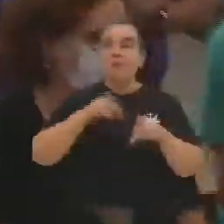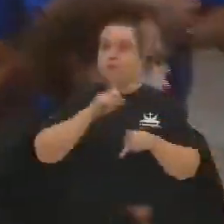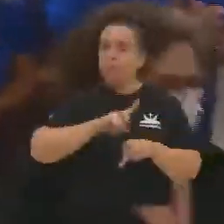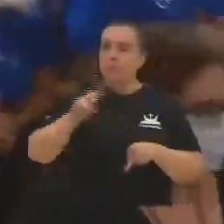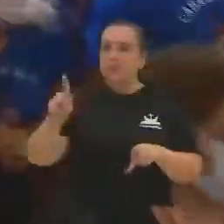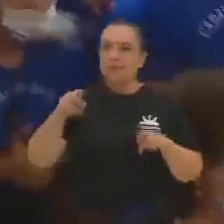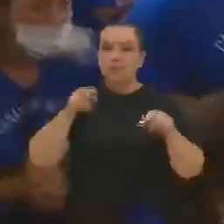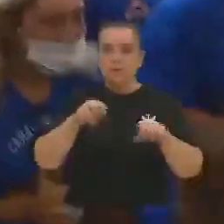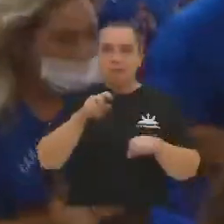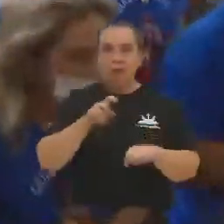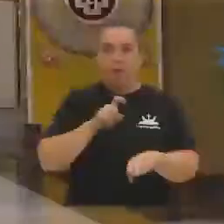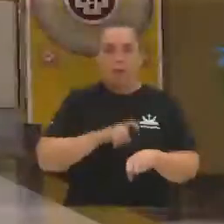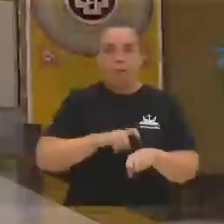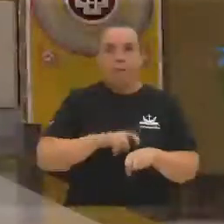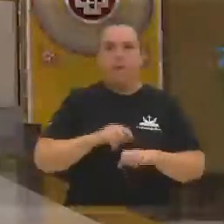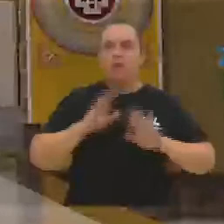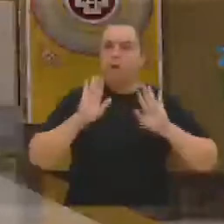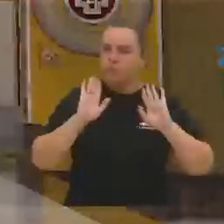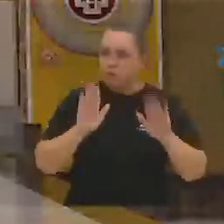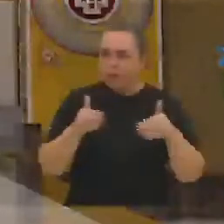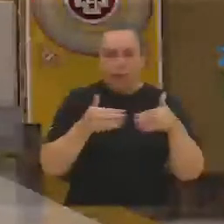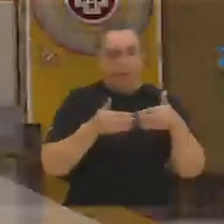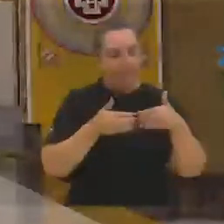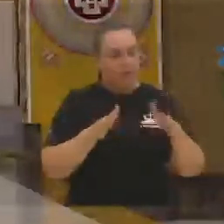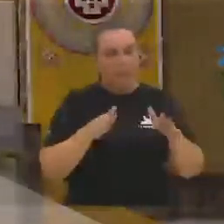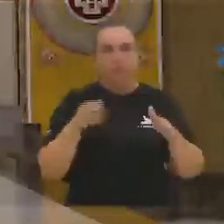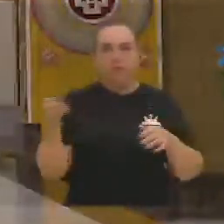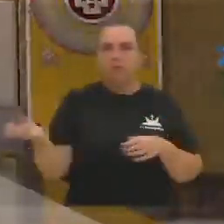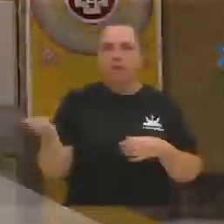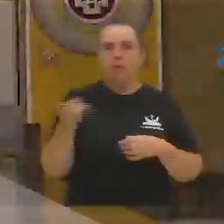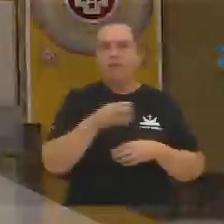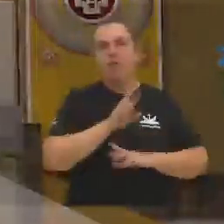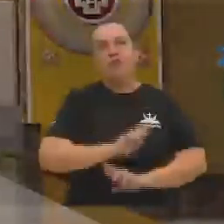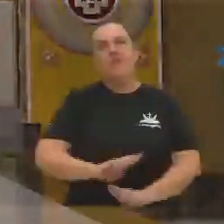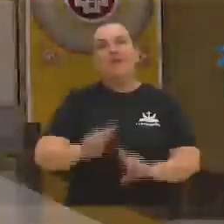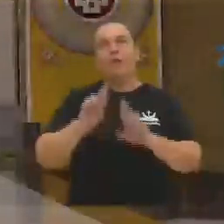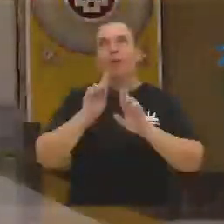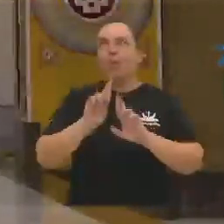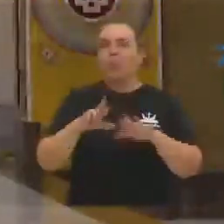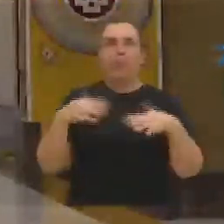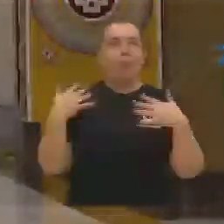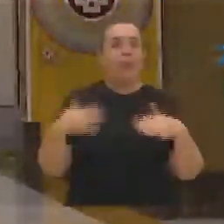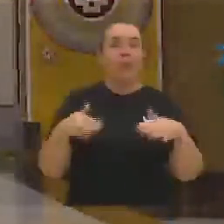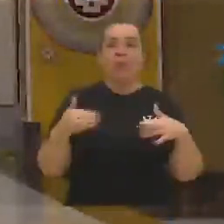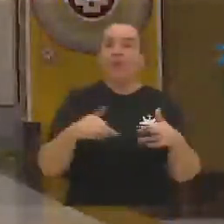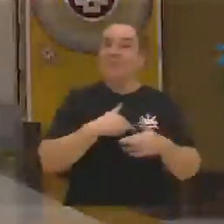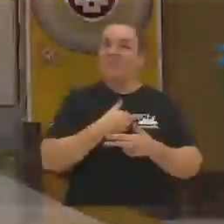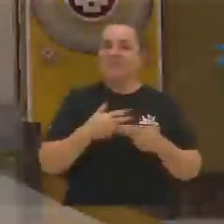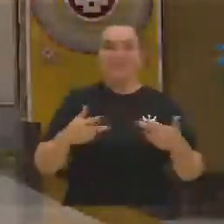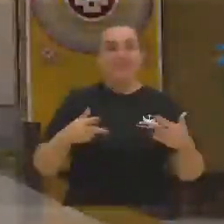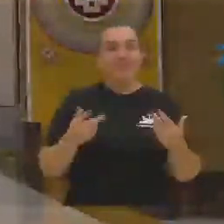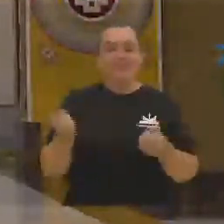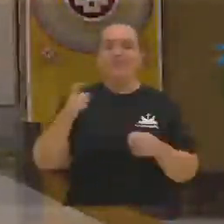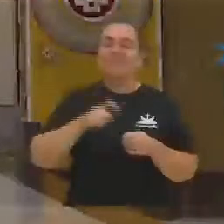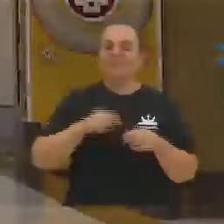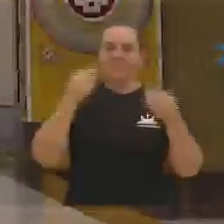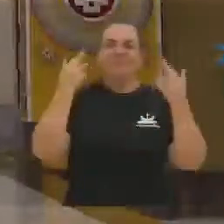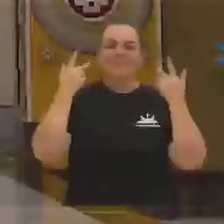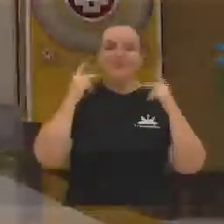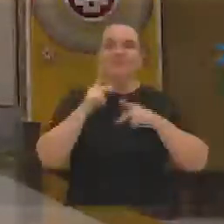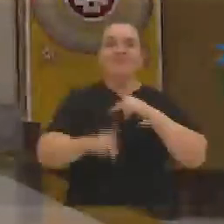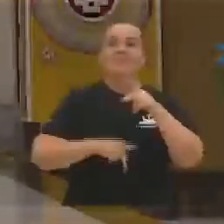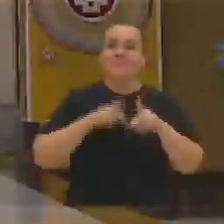que nesse momento já de reabertura, nessas novas esperanças de tudo estar se retomando, o povo de